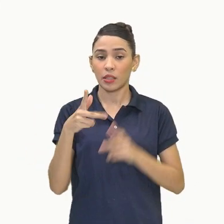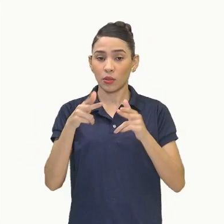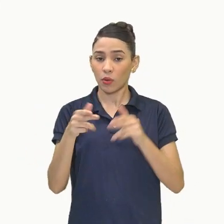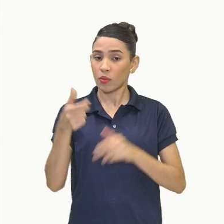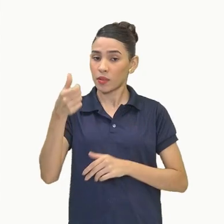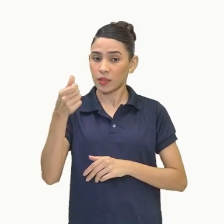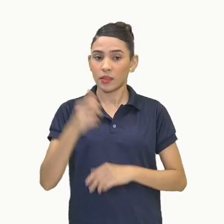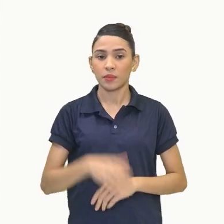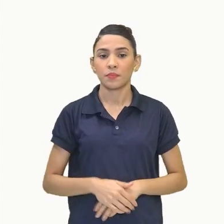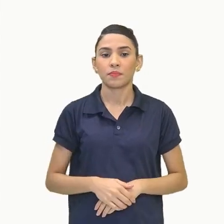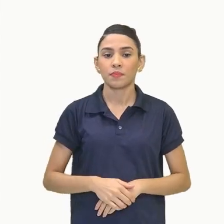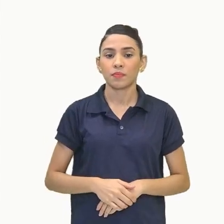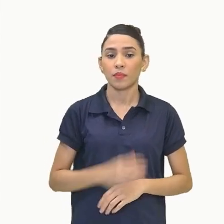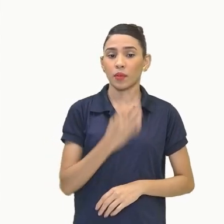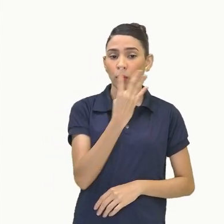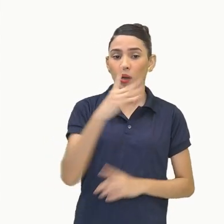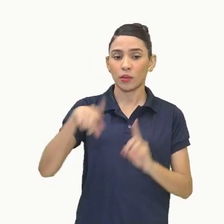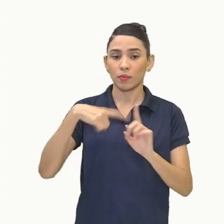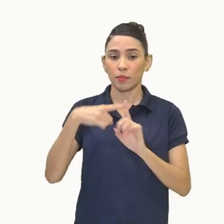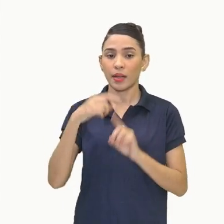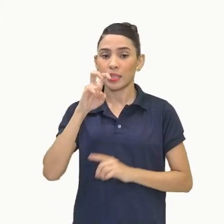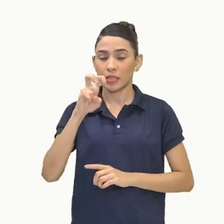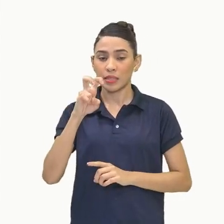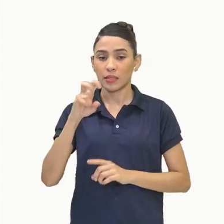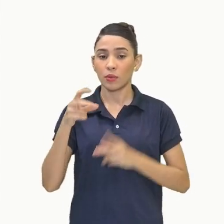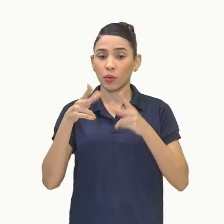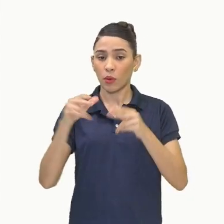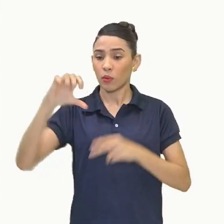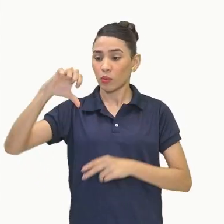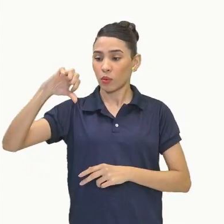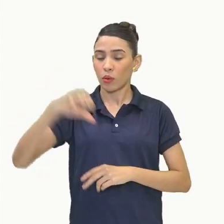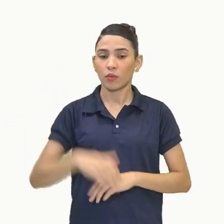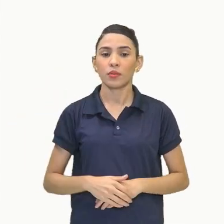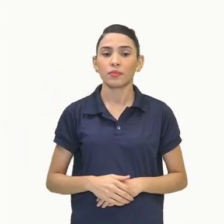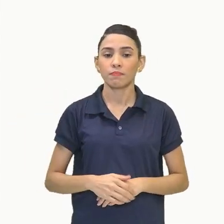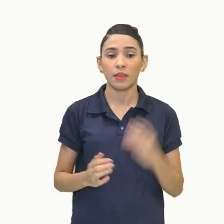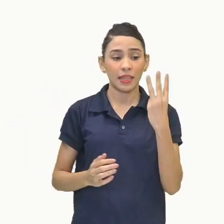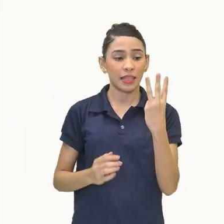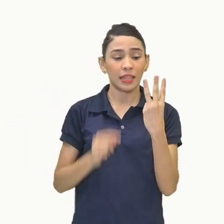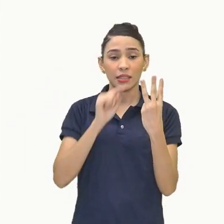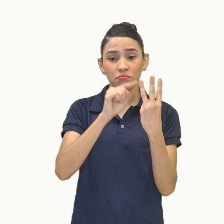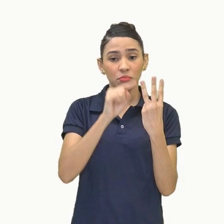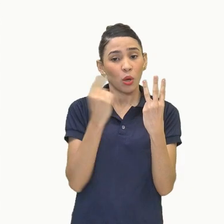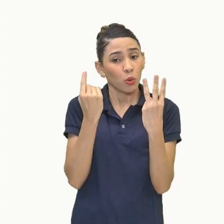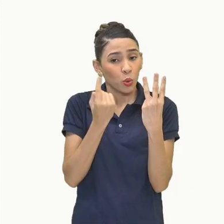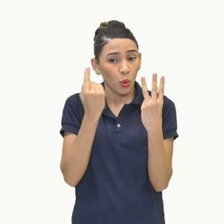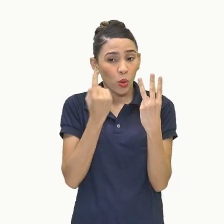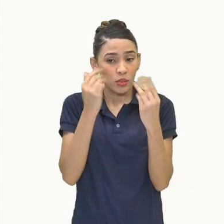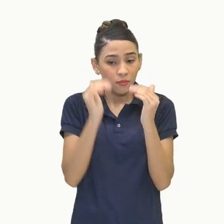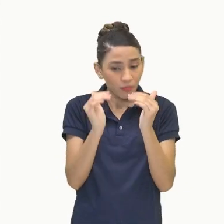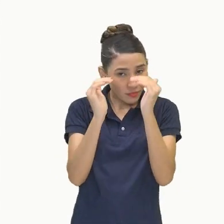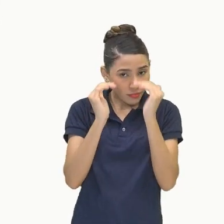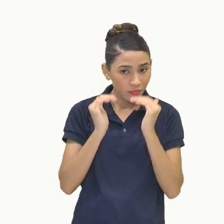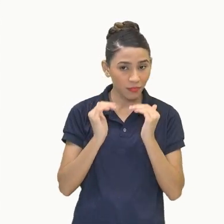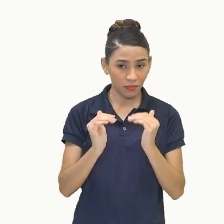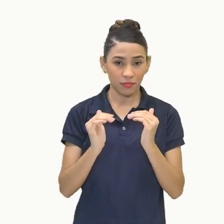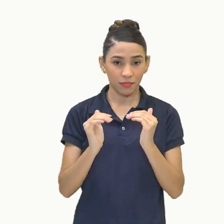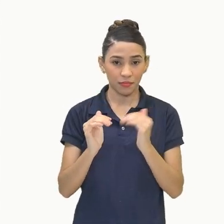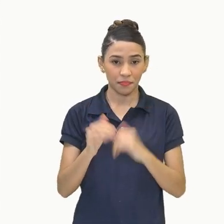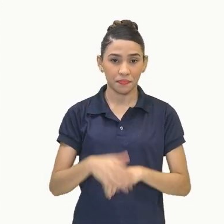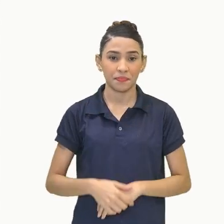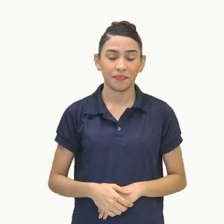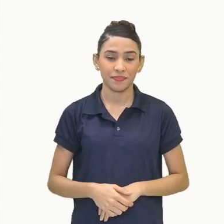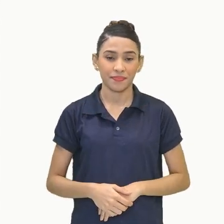6. 4 mais 5, 9. E o 3, como eu não tenho com quem somar, eu vou somente